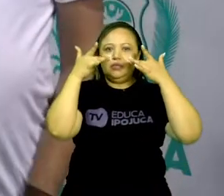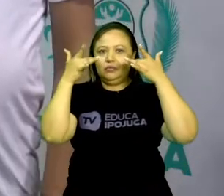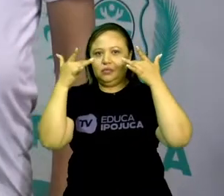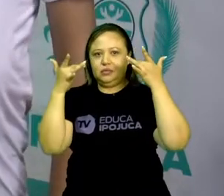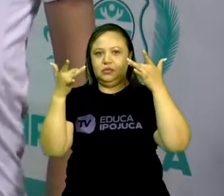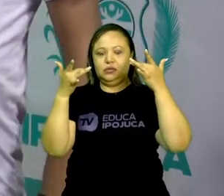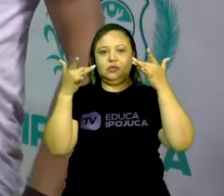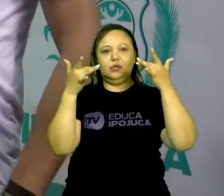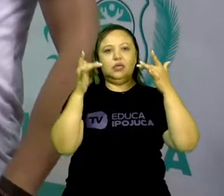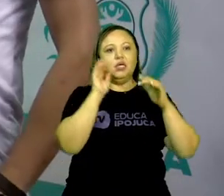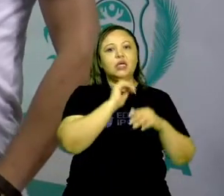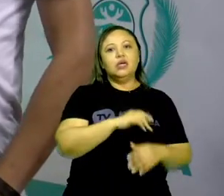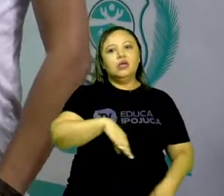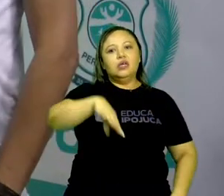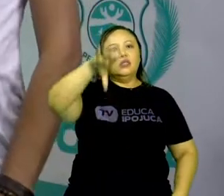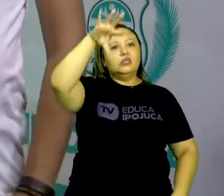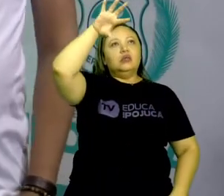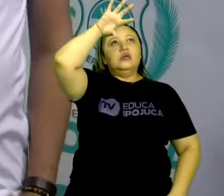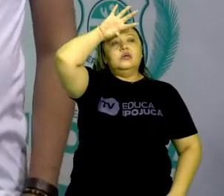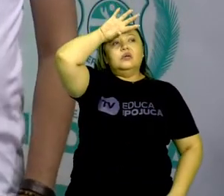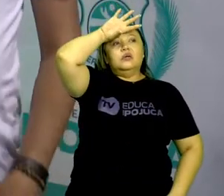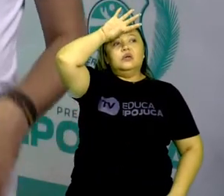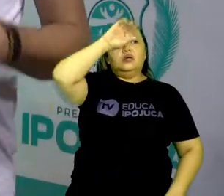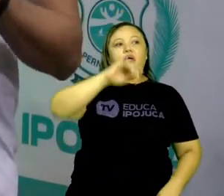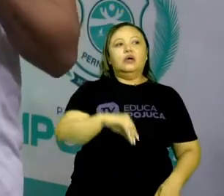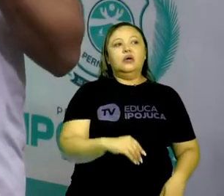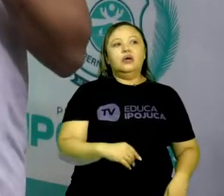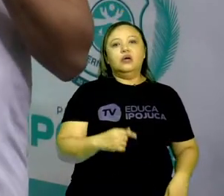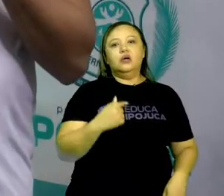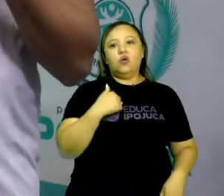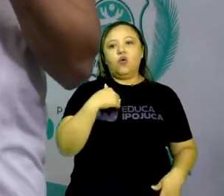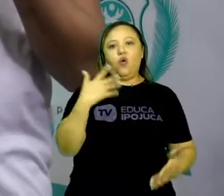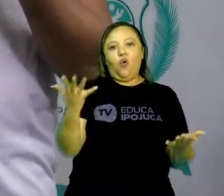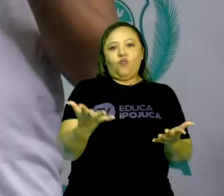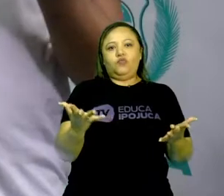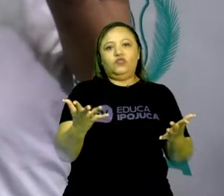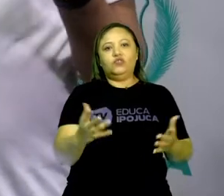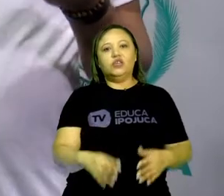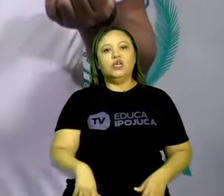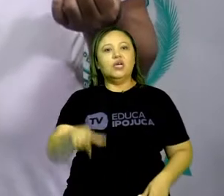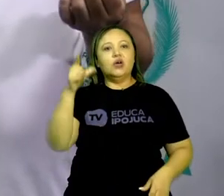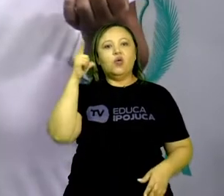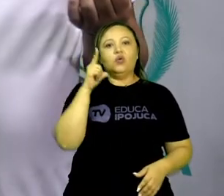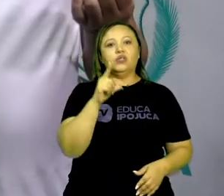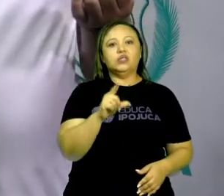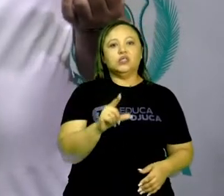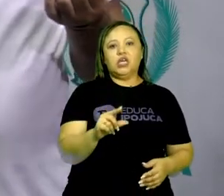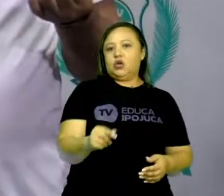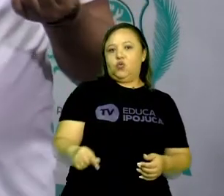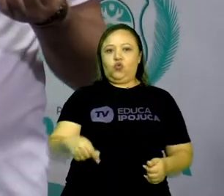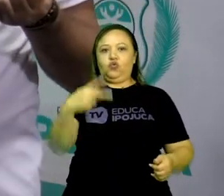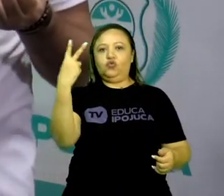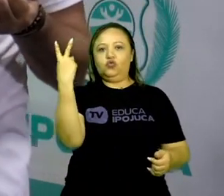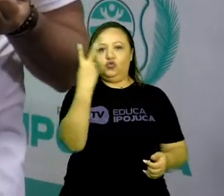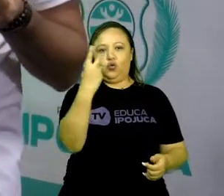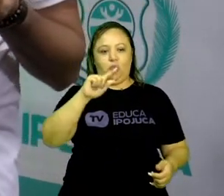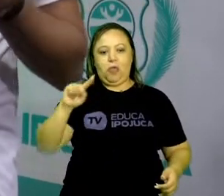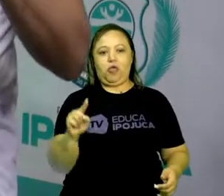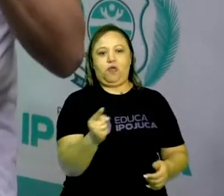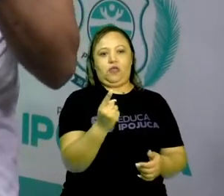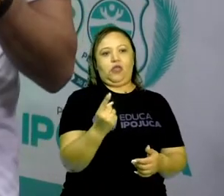internet, que a usurpadora, que ela fala assim, hoje eu teria que conseguir os